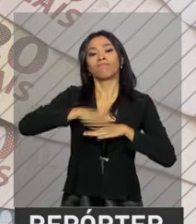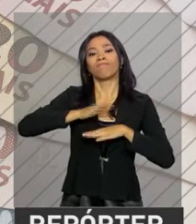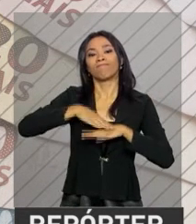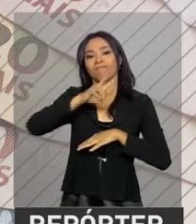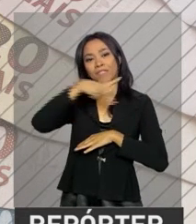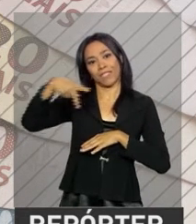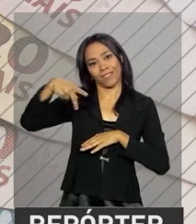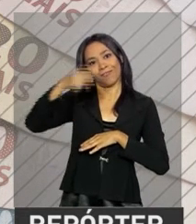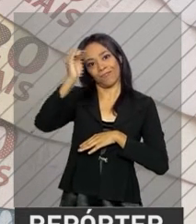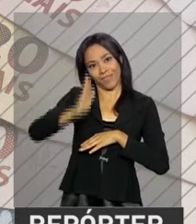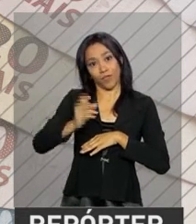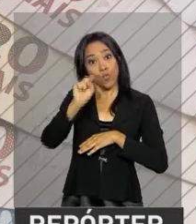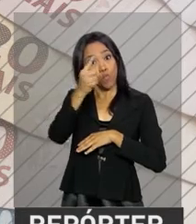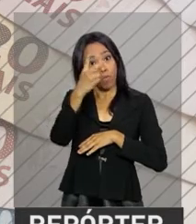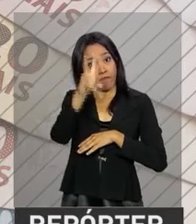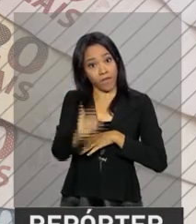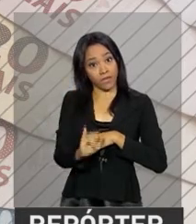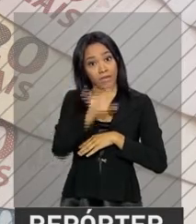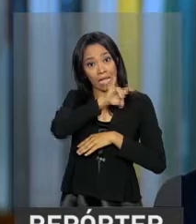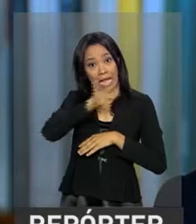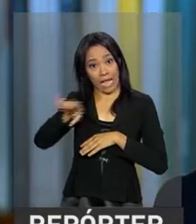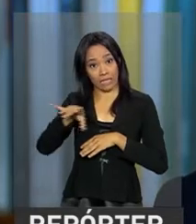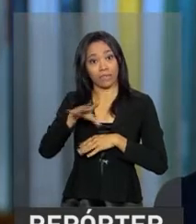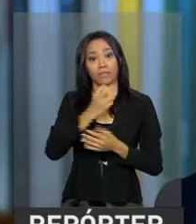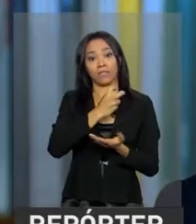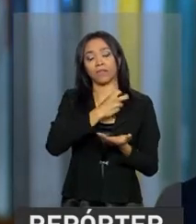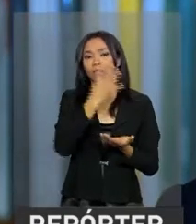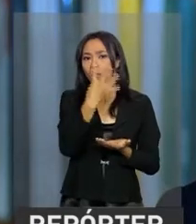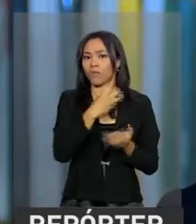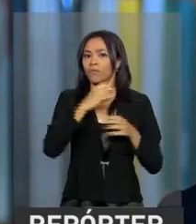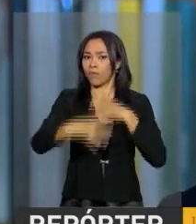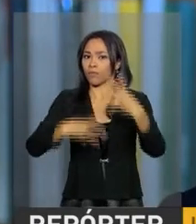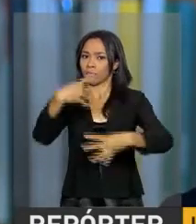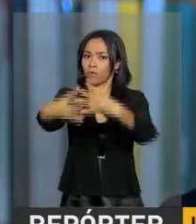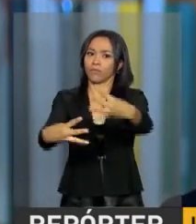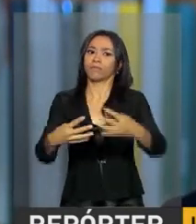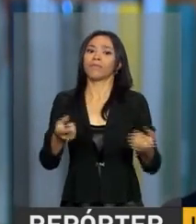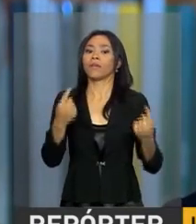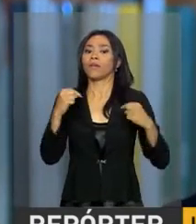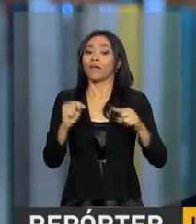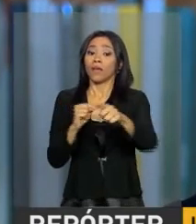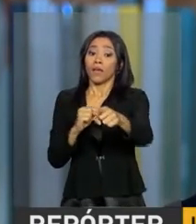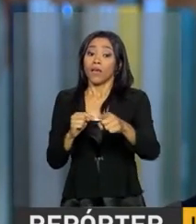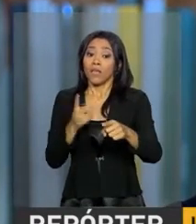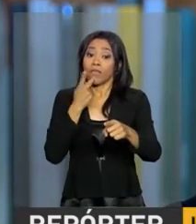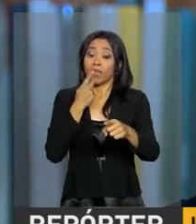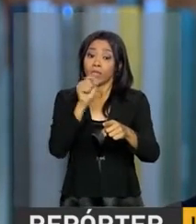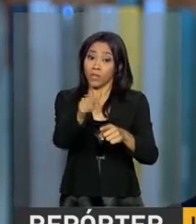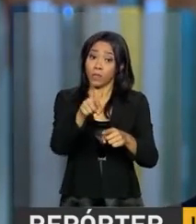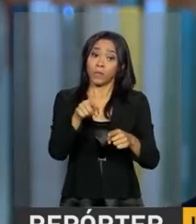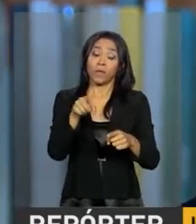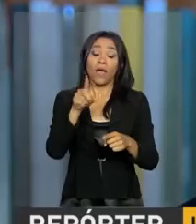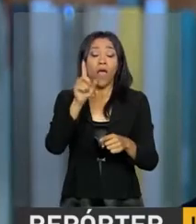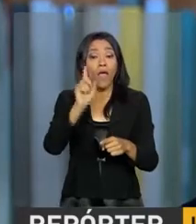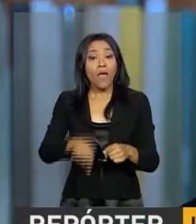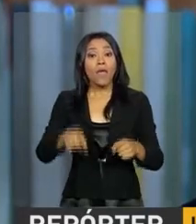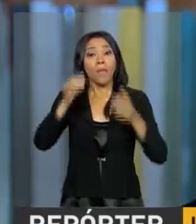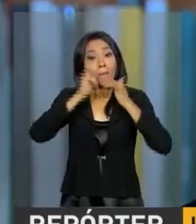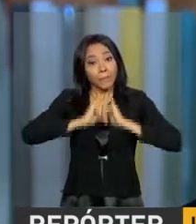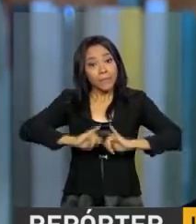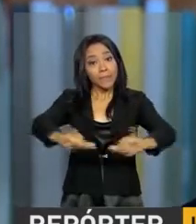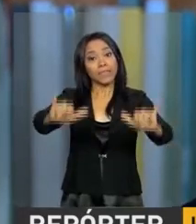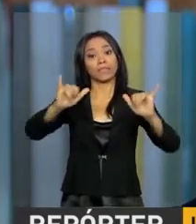isso apenas uma vez em cada mandato a pec aprovada como está será uma mensagem da maior